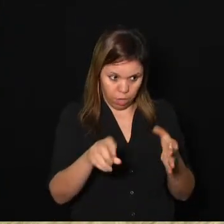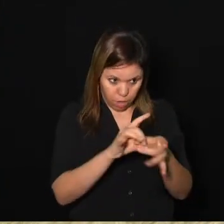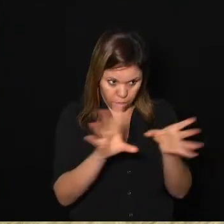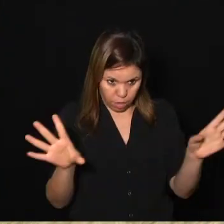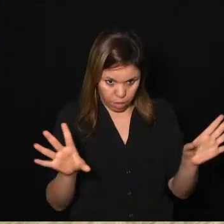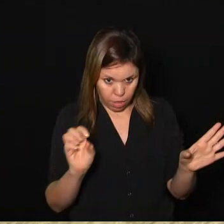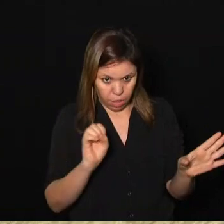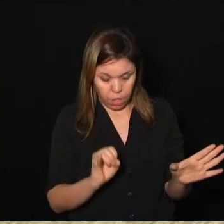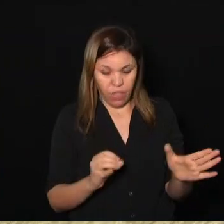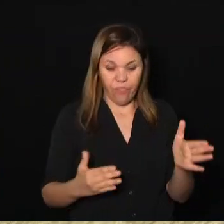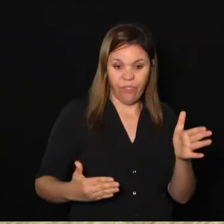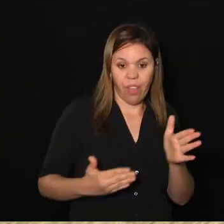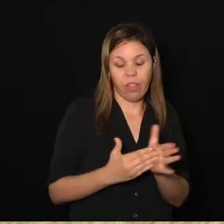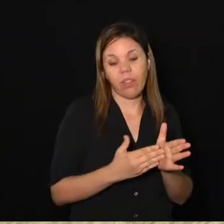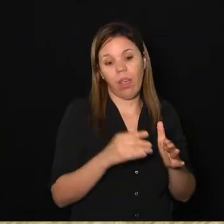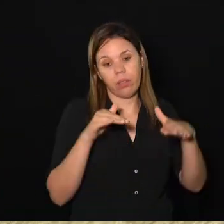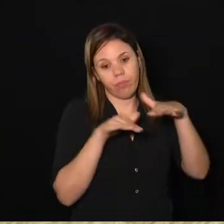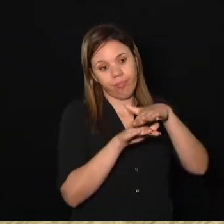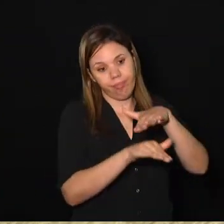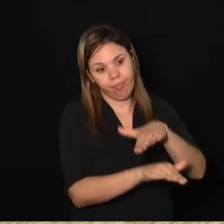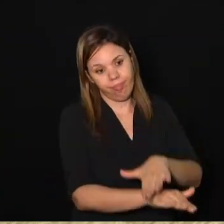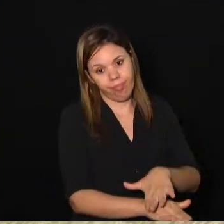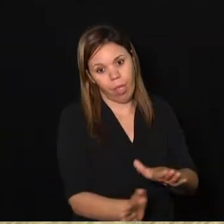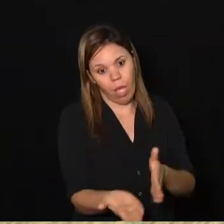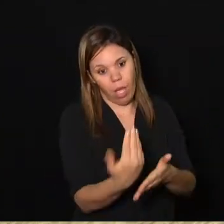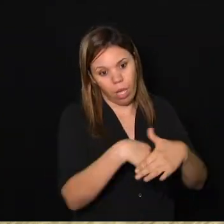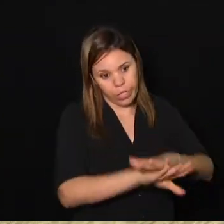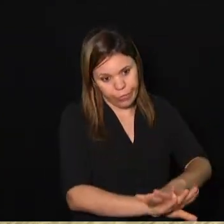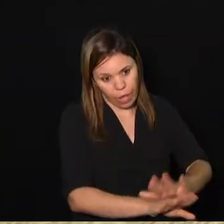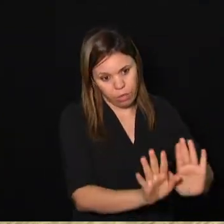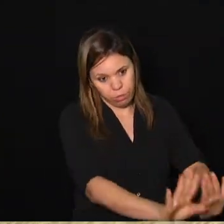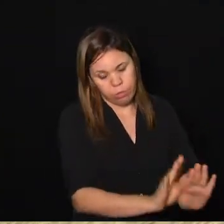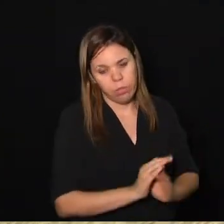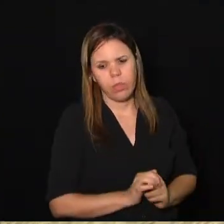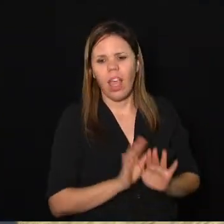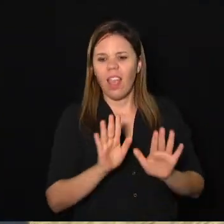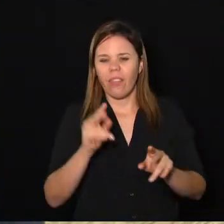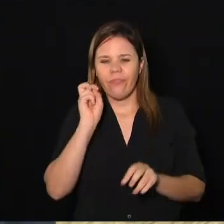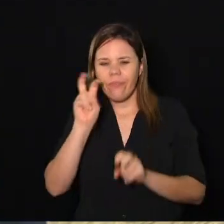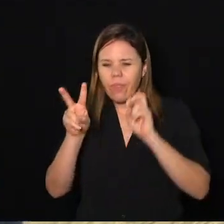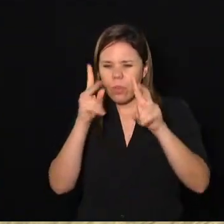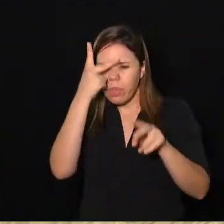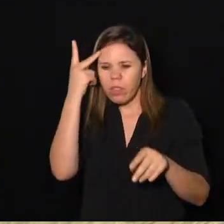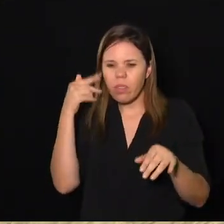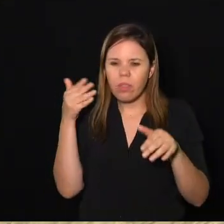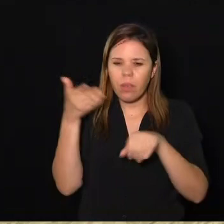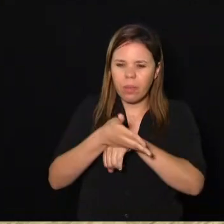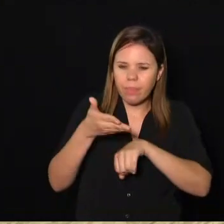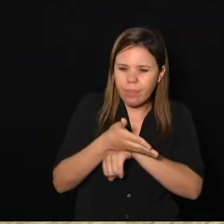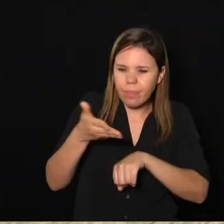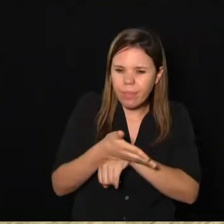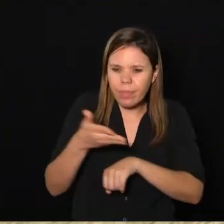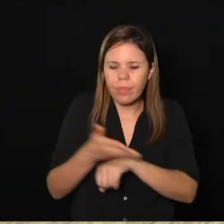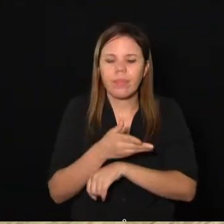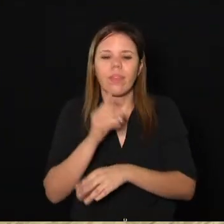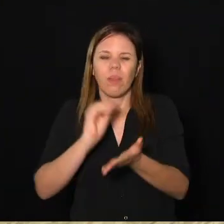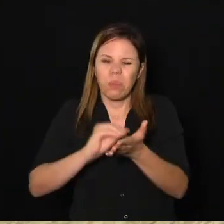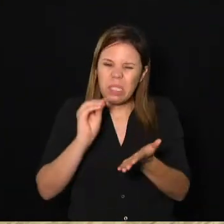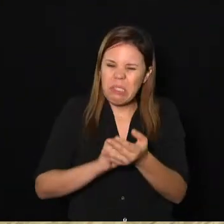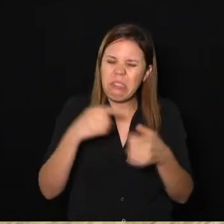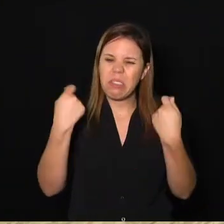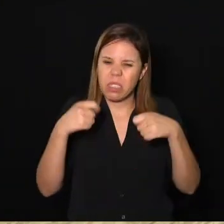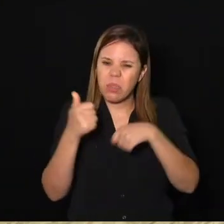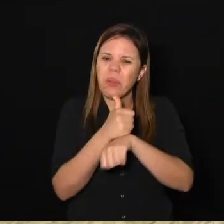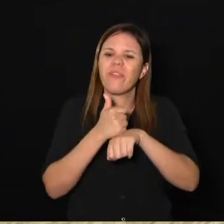não tem problema, o projeto é arquivado. A gente viu que a população participou, né? Essa é uma área que precisa, tá carente? Esses profissionais